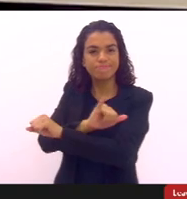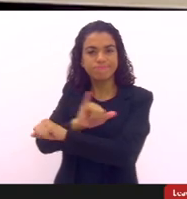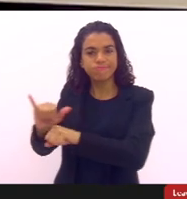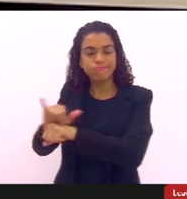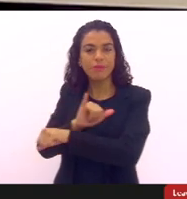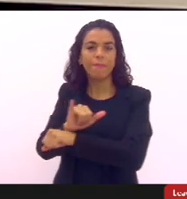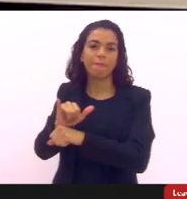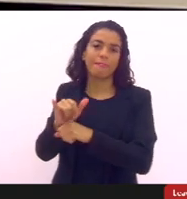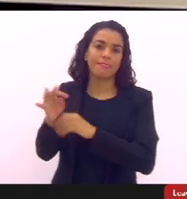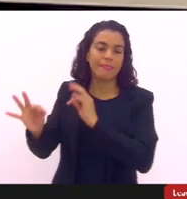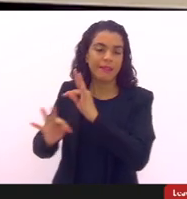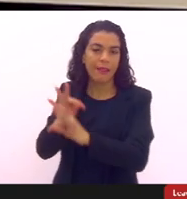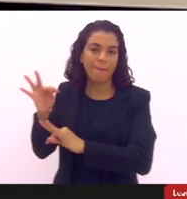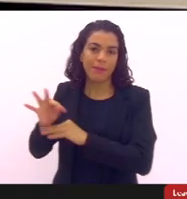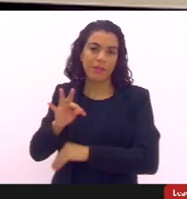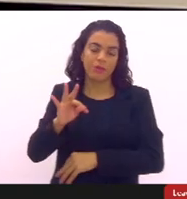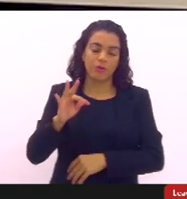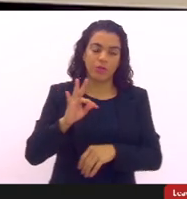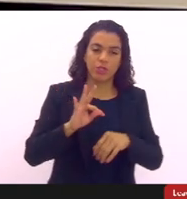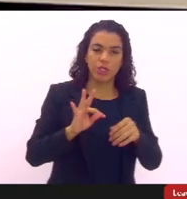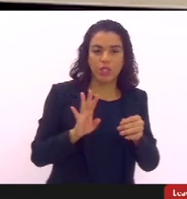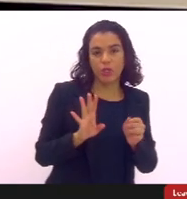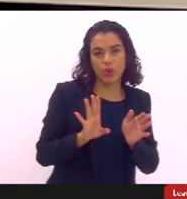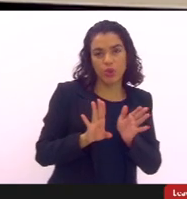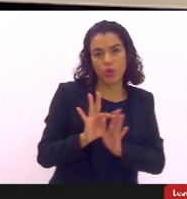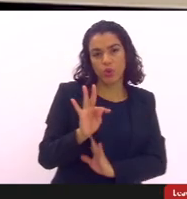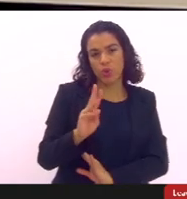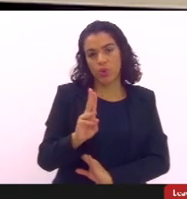interlocuções com a Secretaria de Estado de Saúde e houve